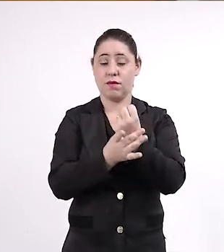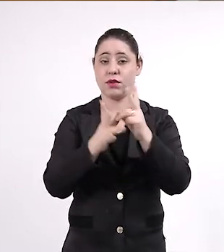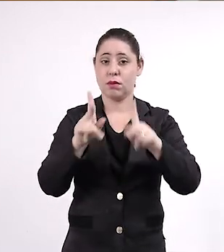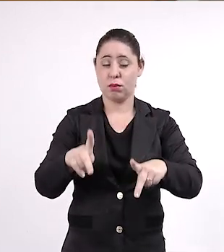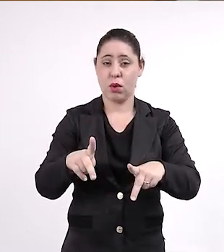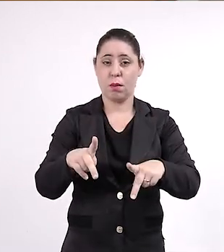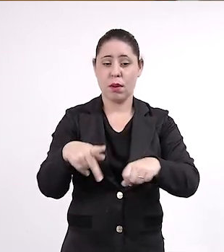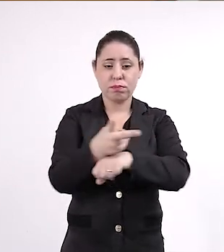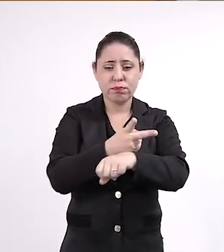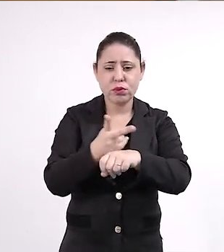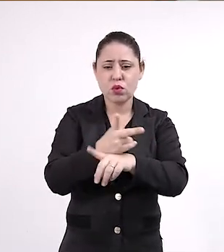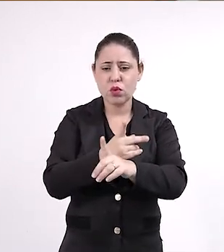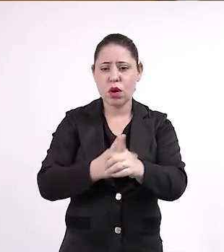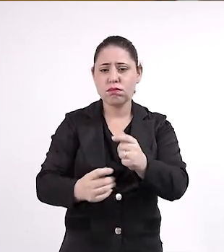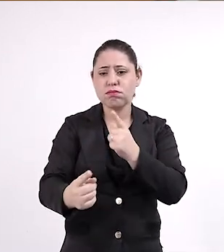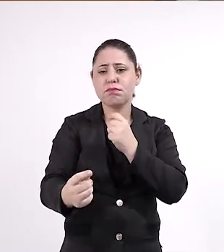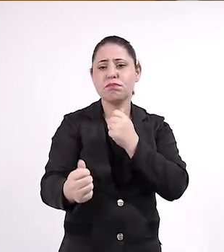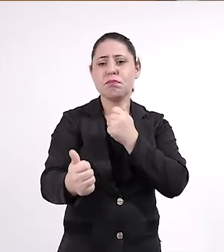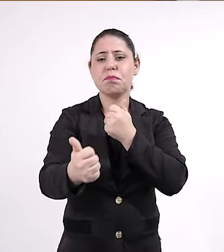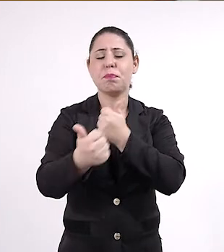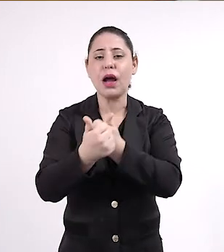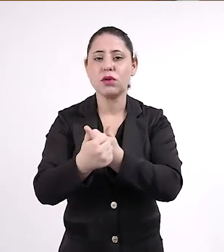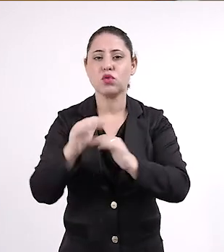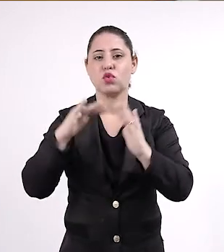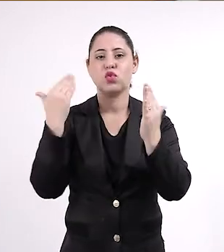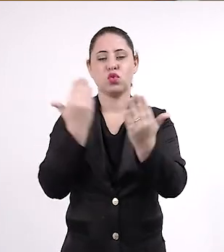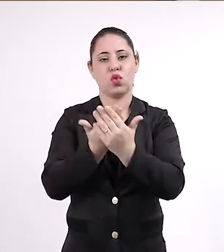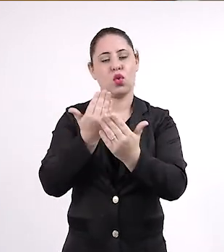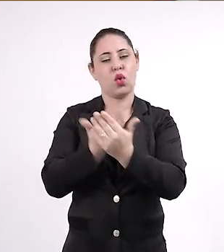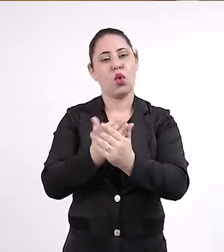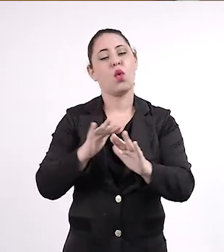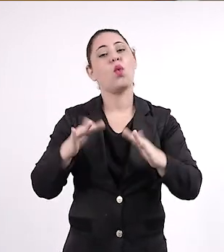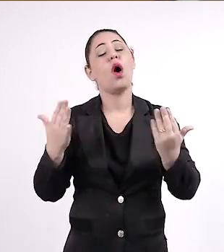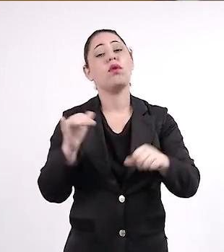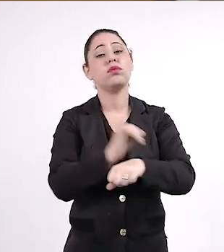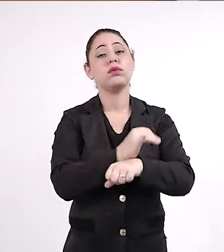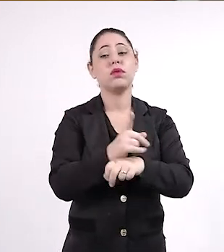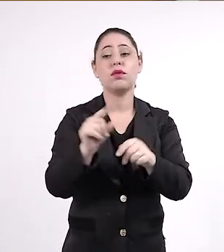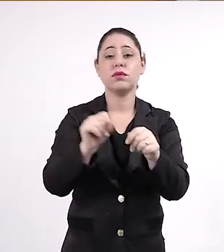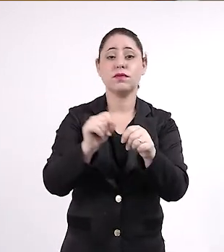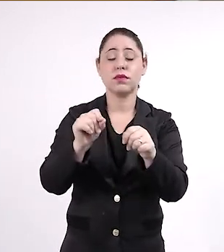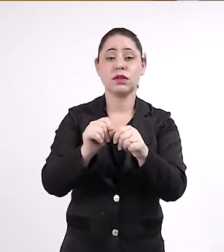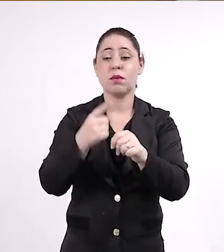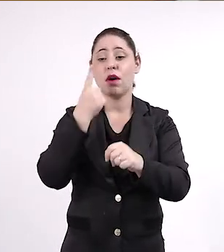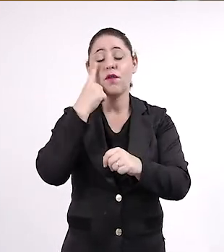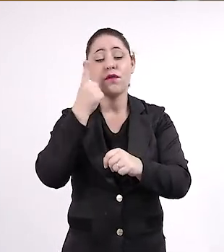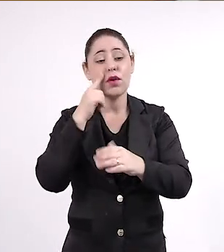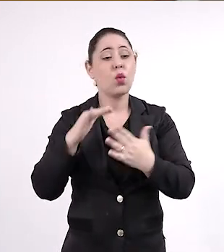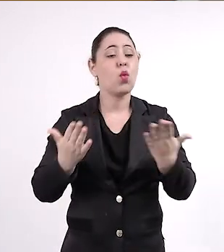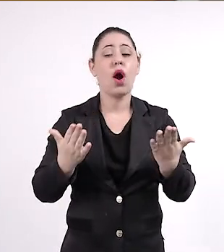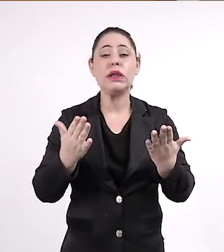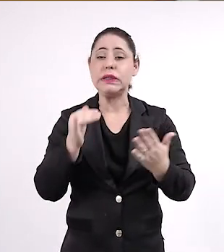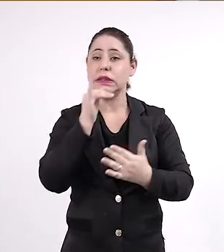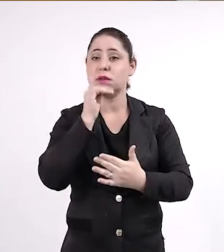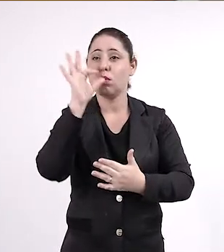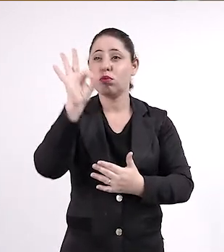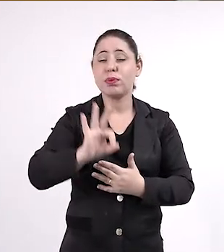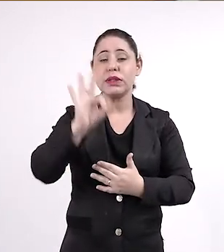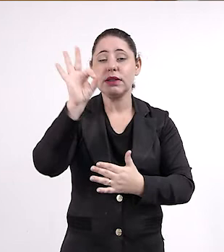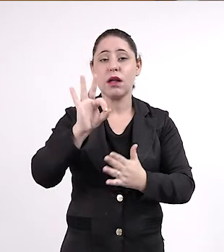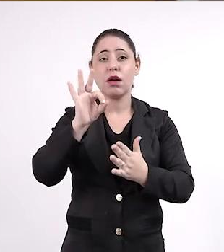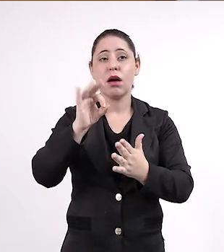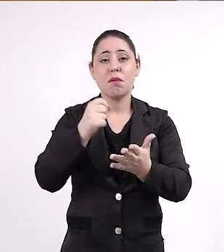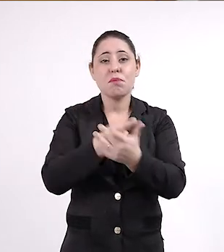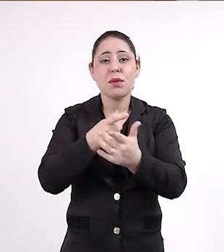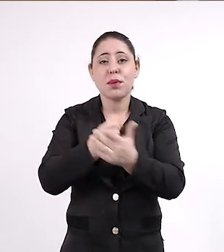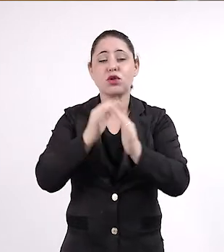Defensoria procurou se aproximar das escolas. Qual foi a atuação que a Defensoria fez, principalmente para haver um abatimento proporcional